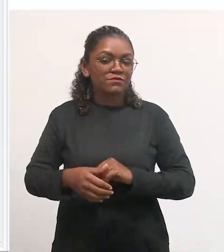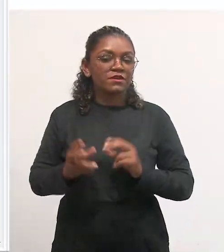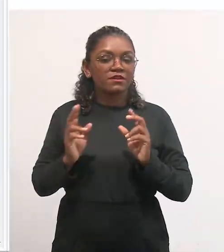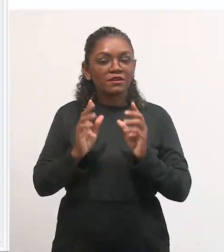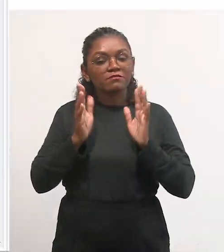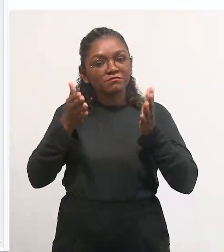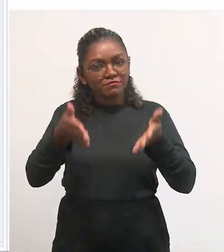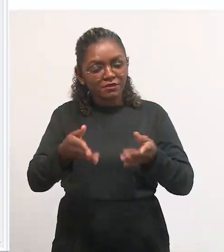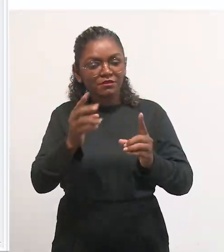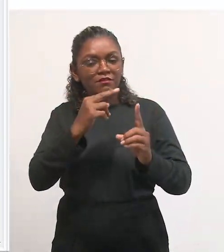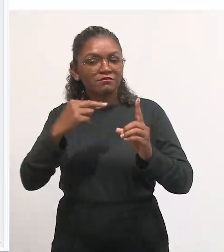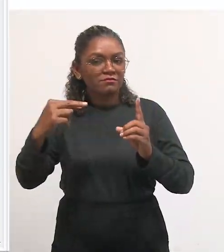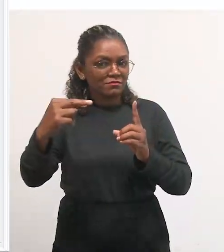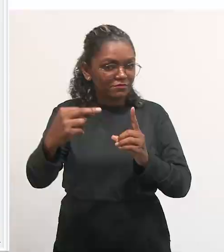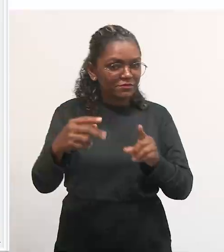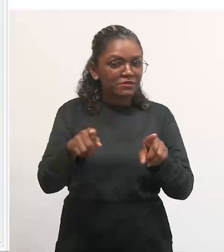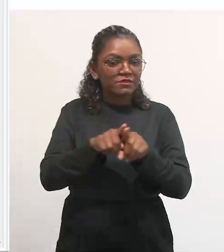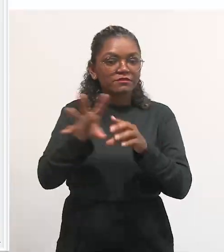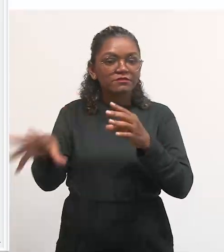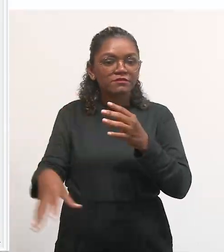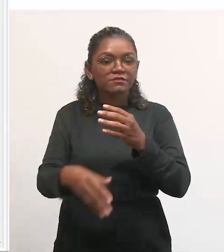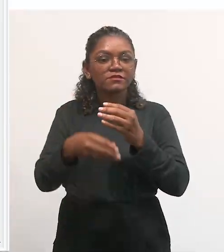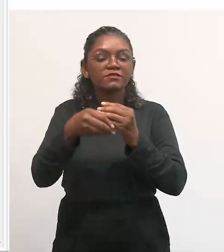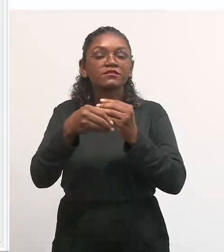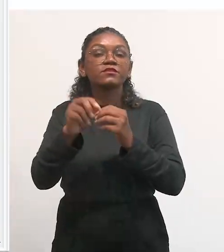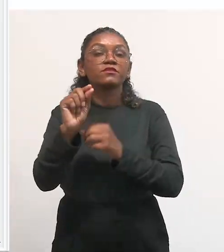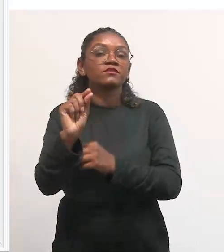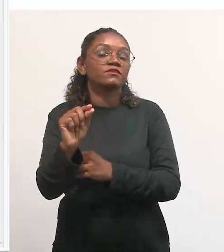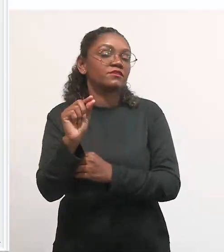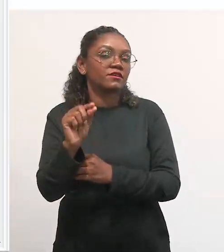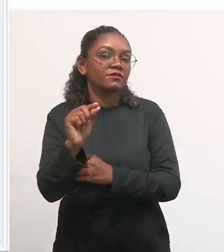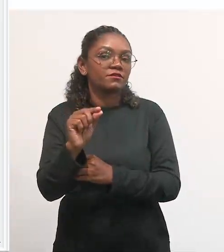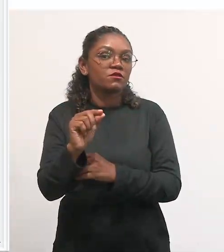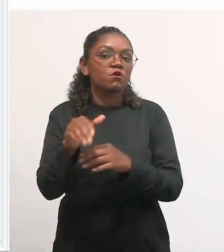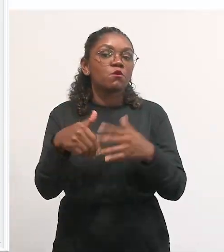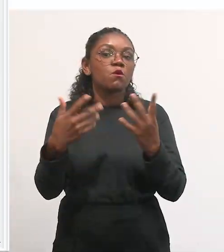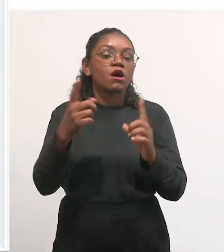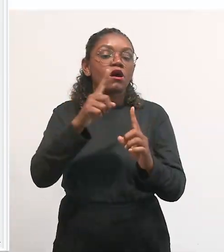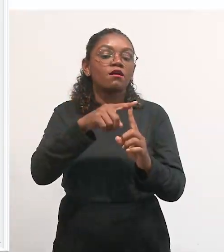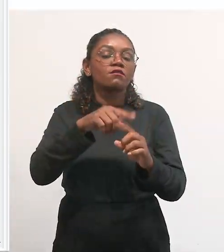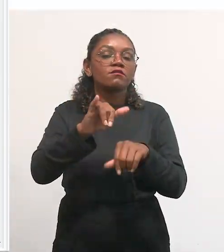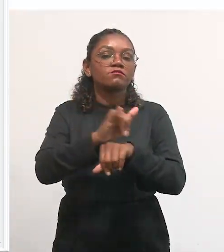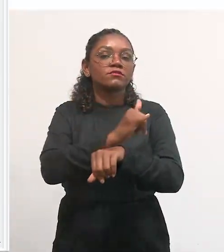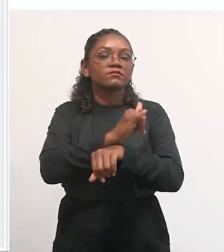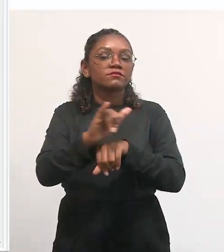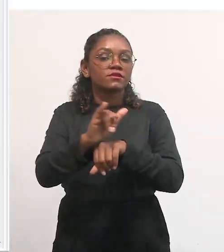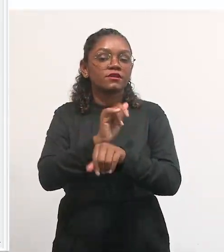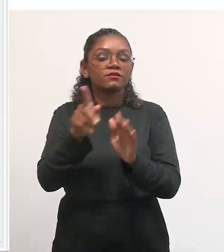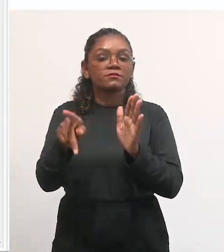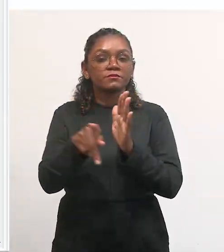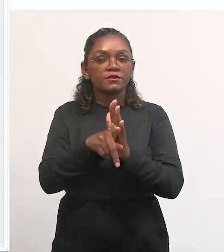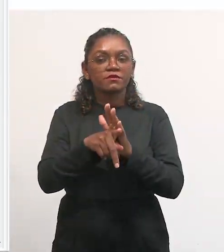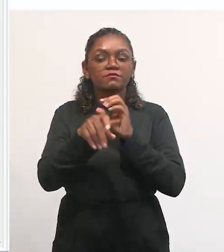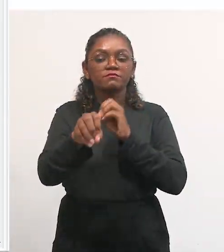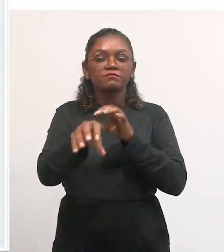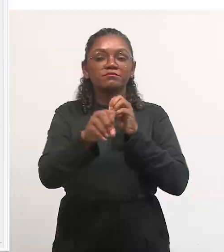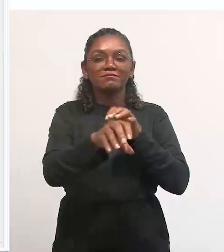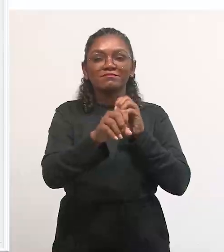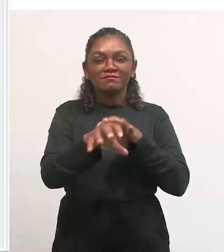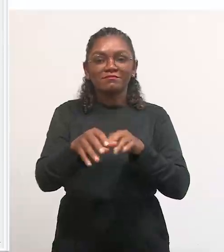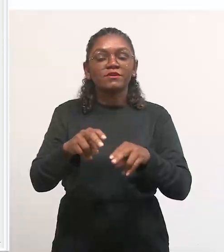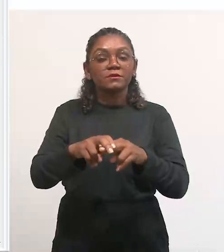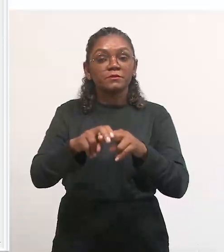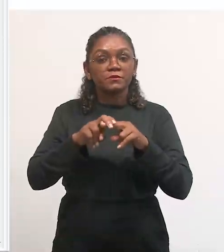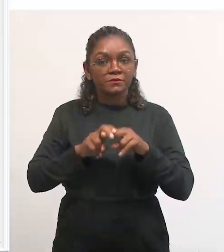as formas como esse currículo tem que ser trabalhado. Por isso que a gente viu que o currículo, na perspectiva do Sacristã, ele é